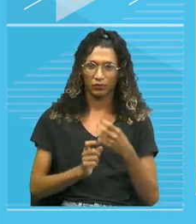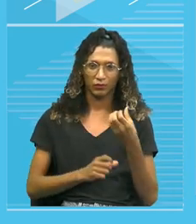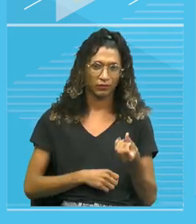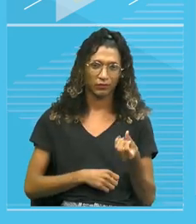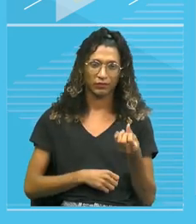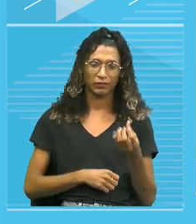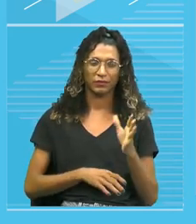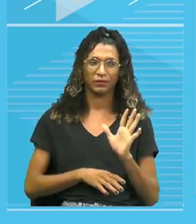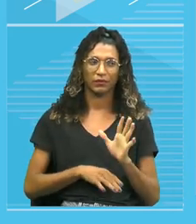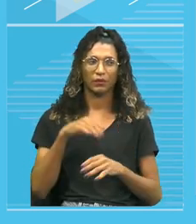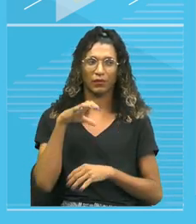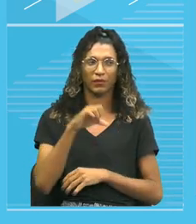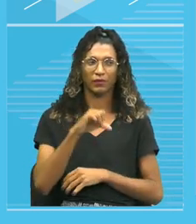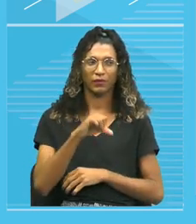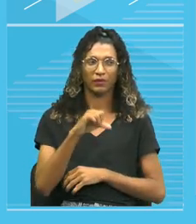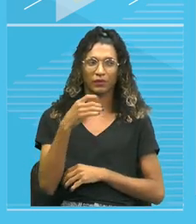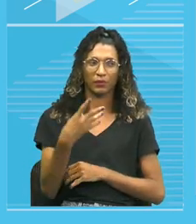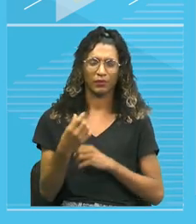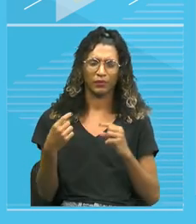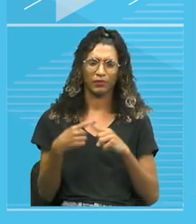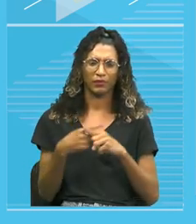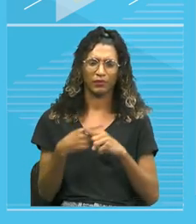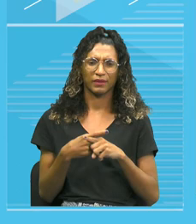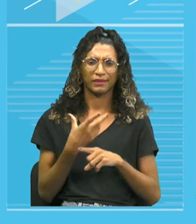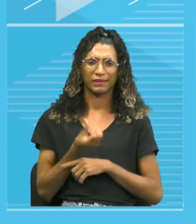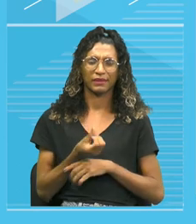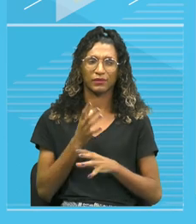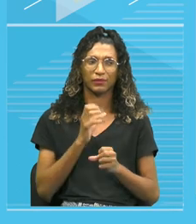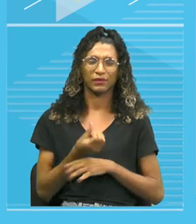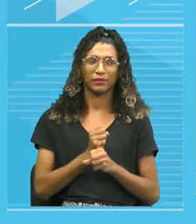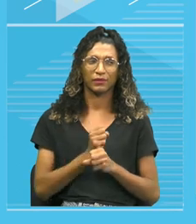Aí dá 564 vai ficar menos né 564